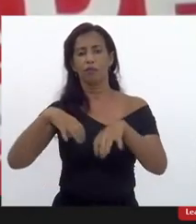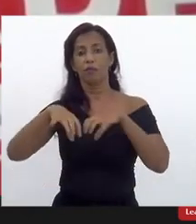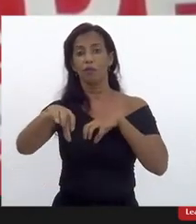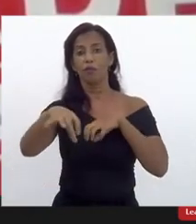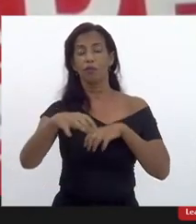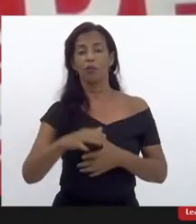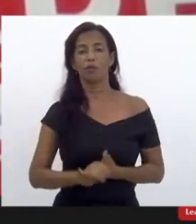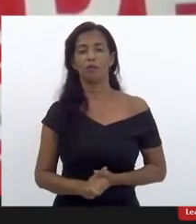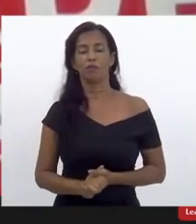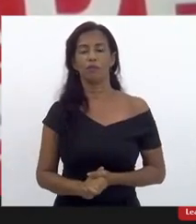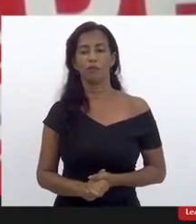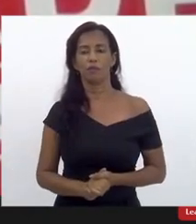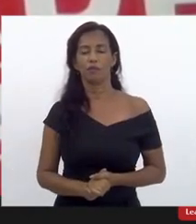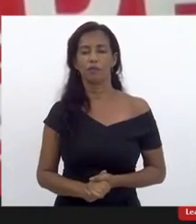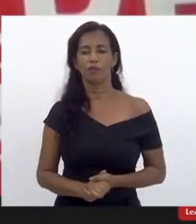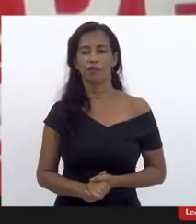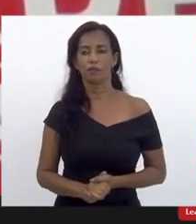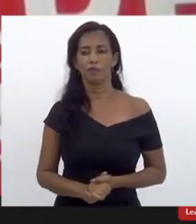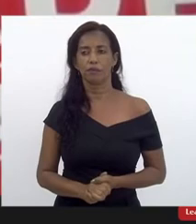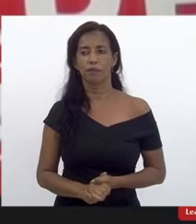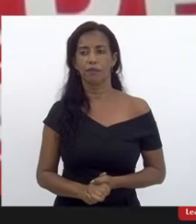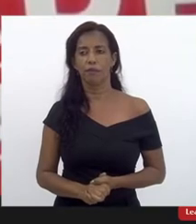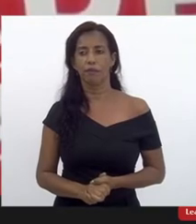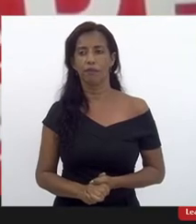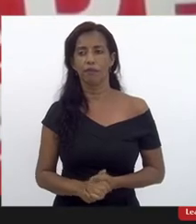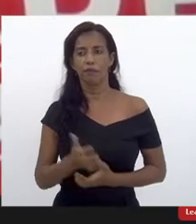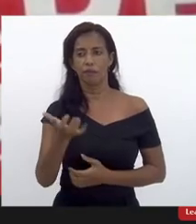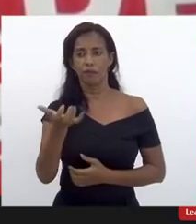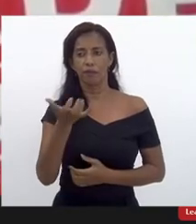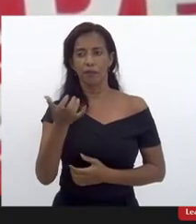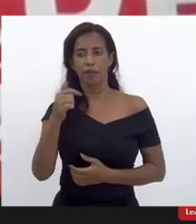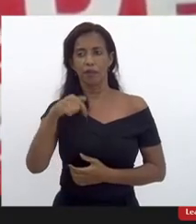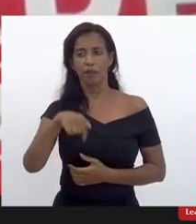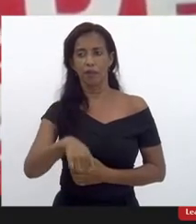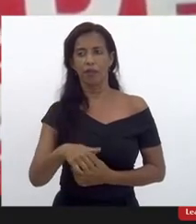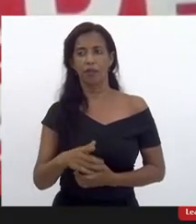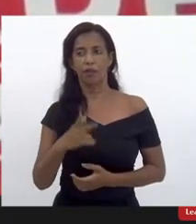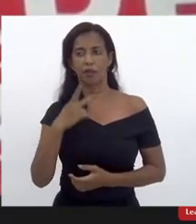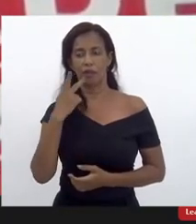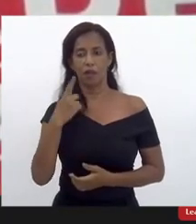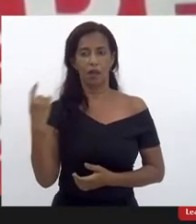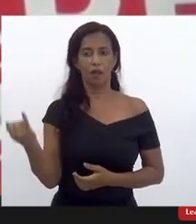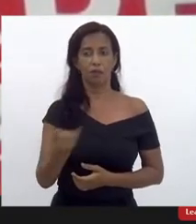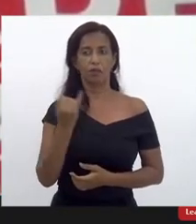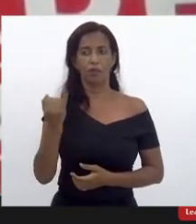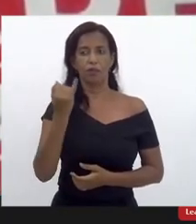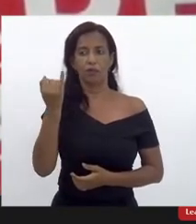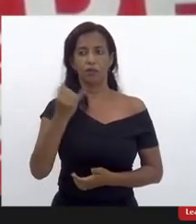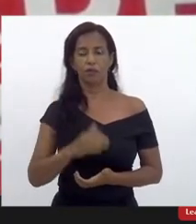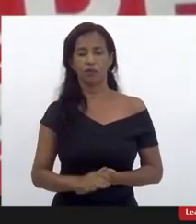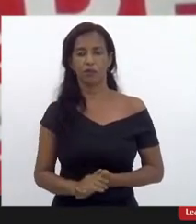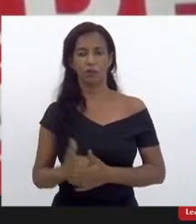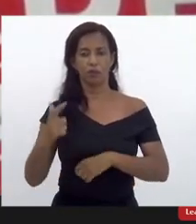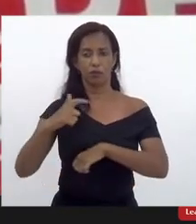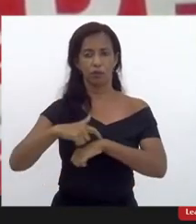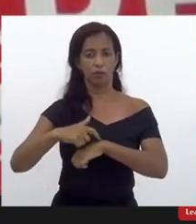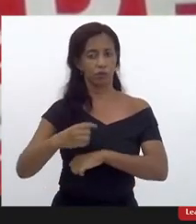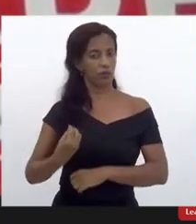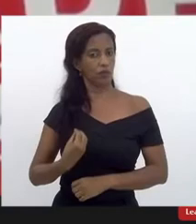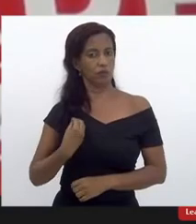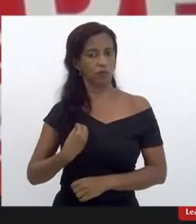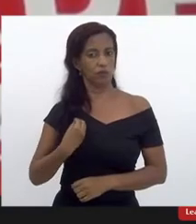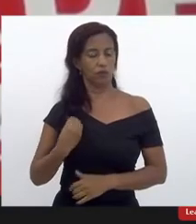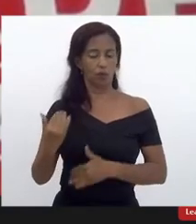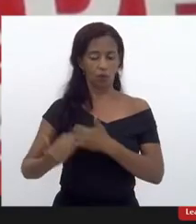virtualmente no prezado momento. Né. Quero aqui salientar a importância do momento que a gente vive